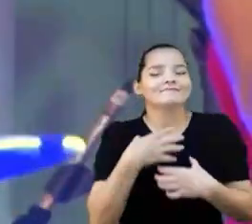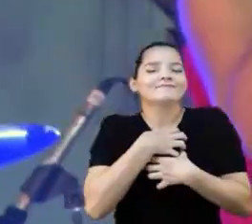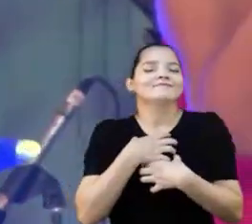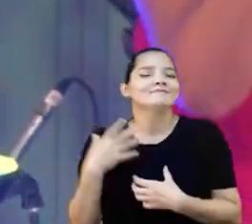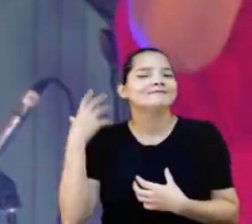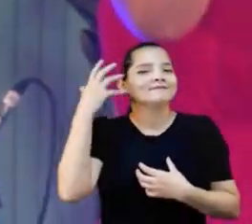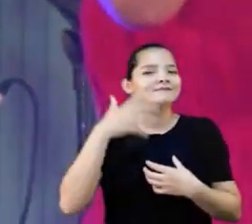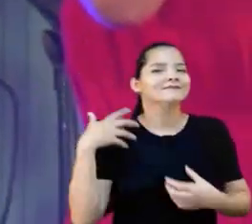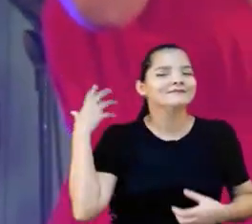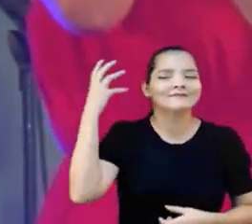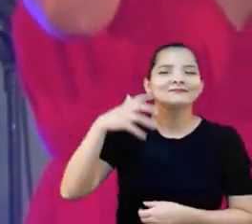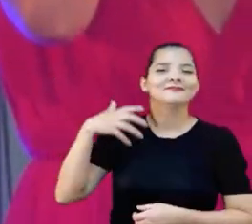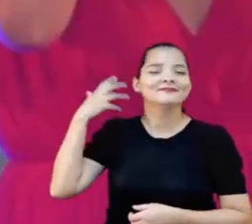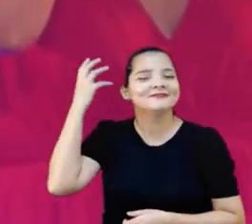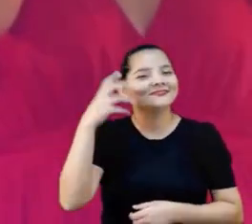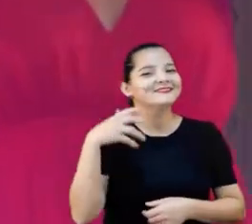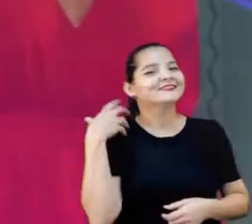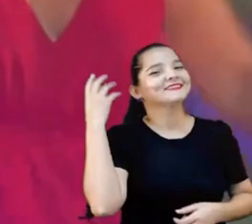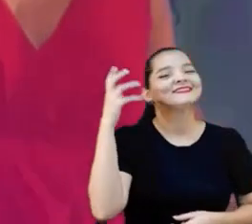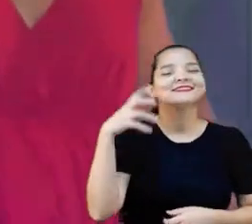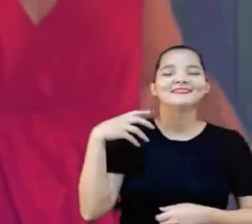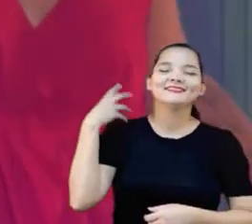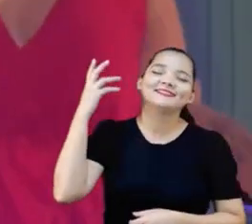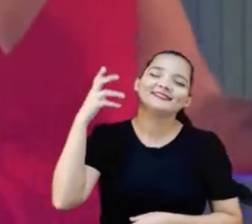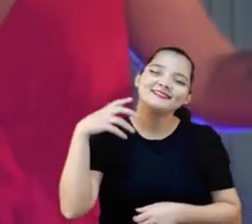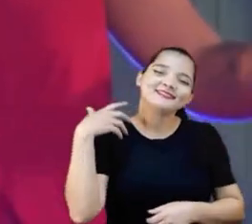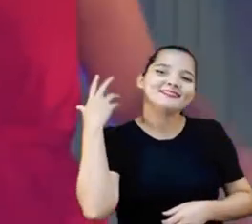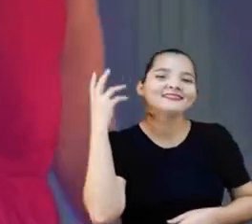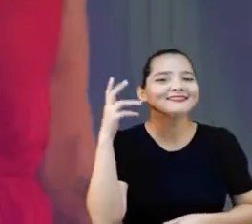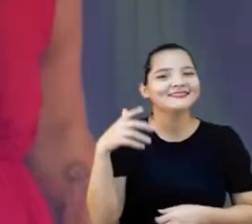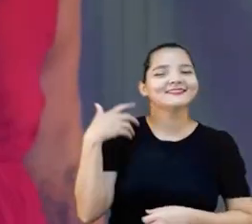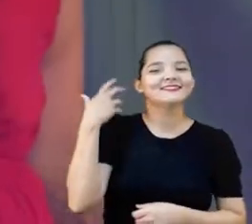toque Beatle. I wanna hold your hand.